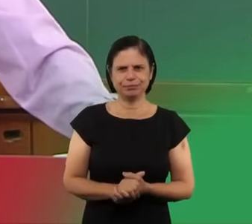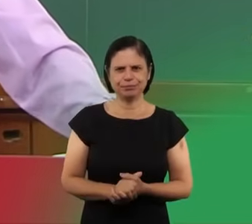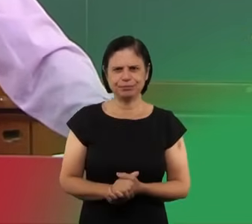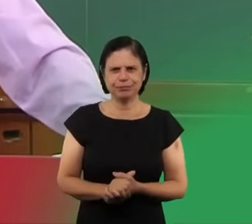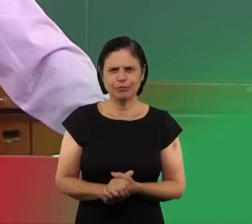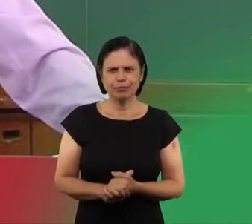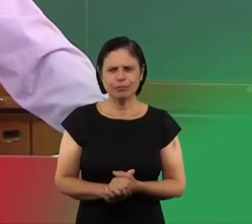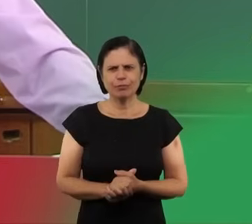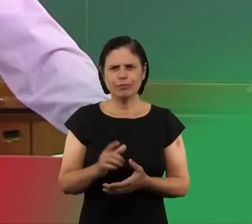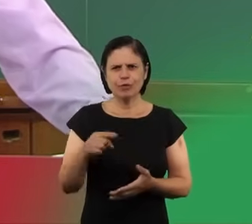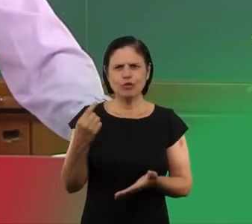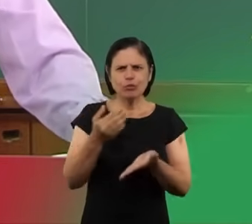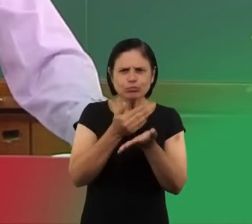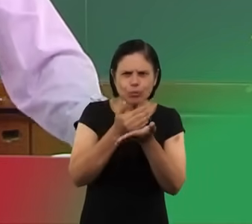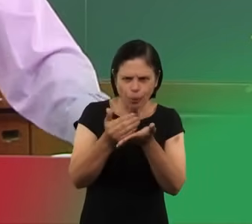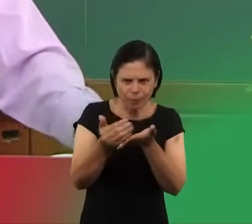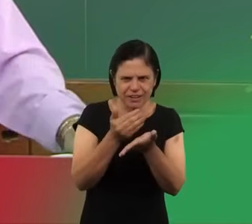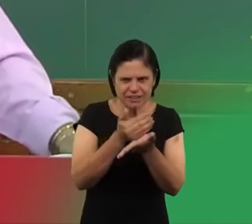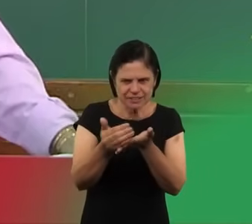começar o assunto